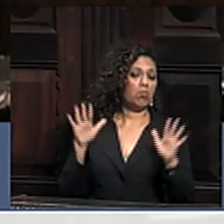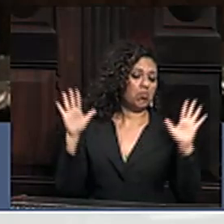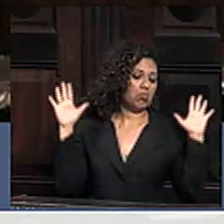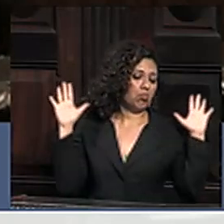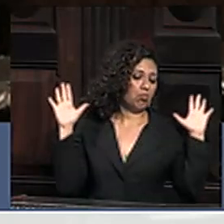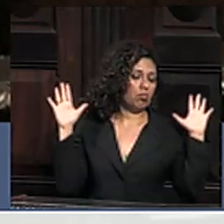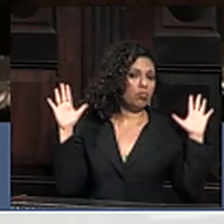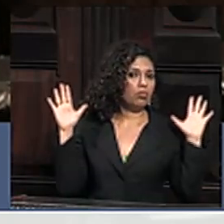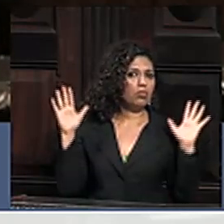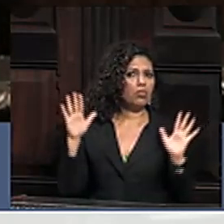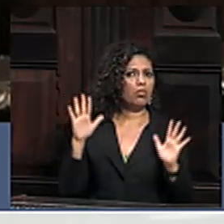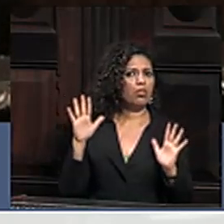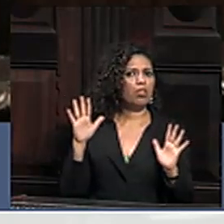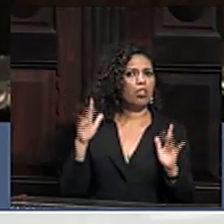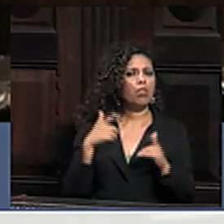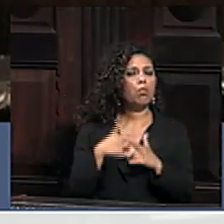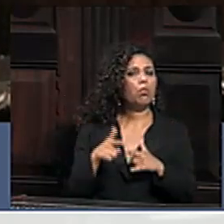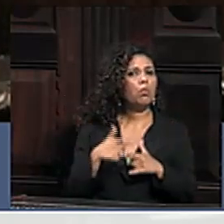em atos